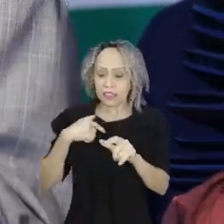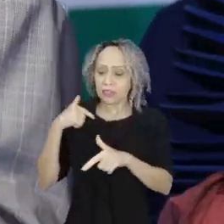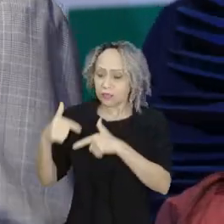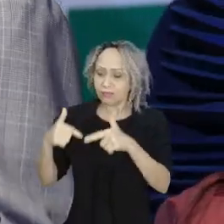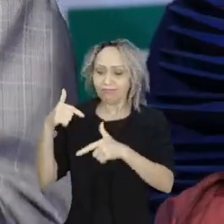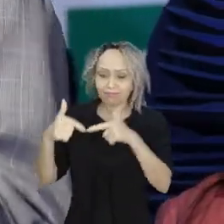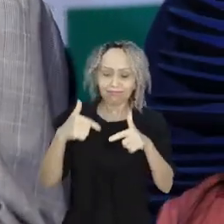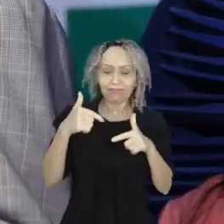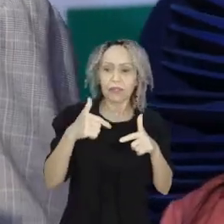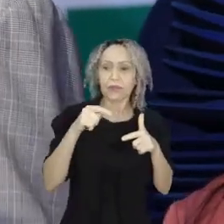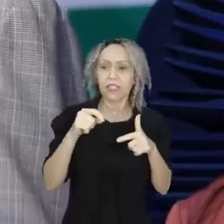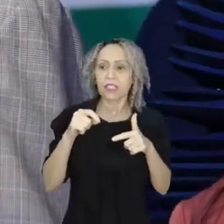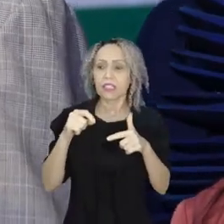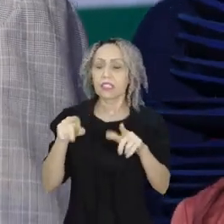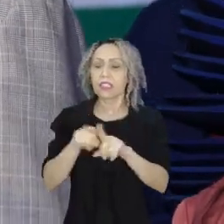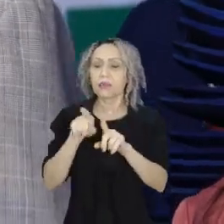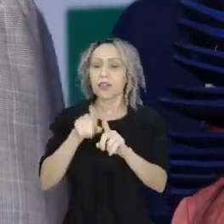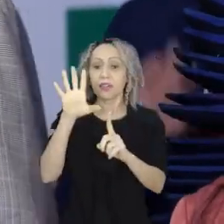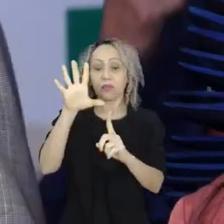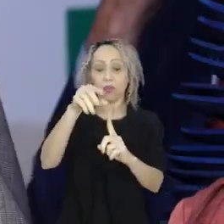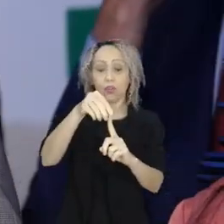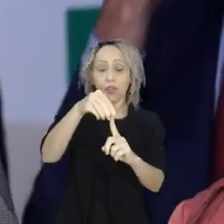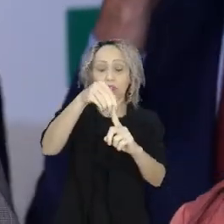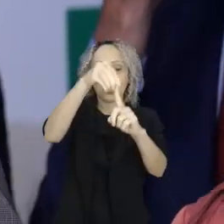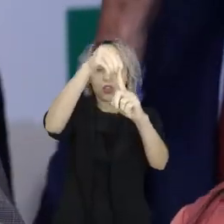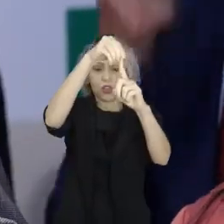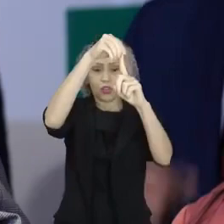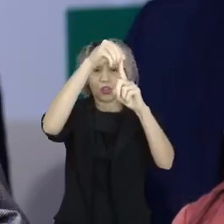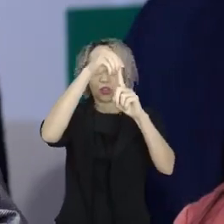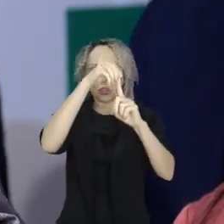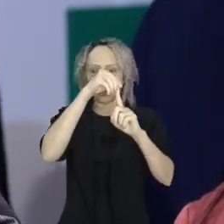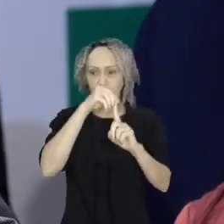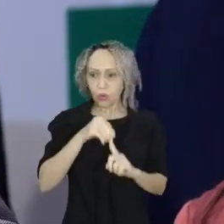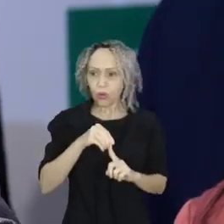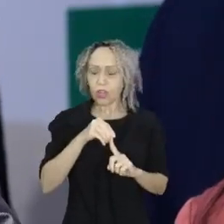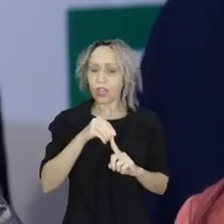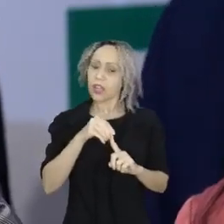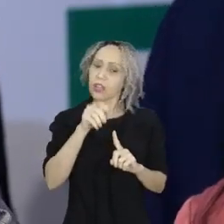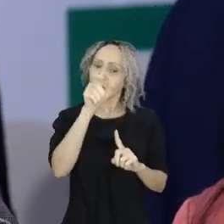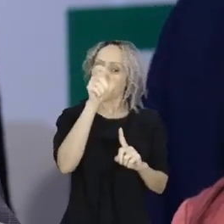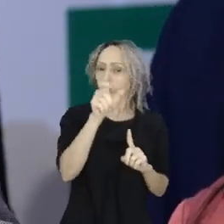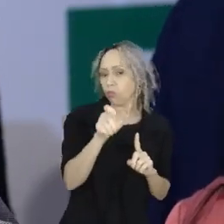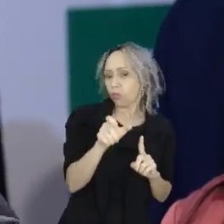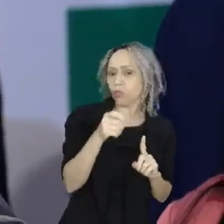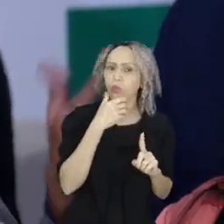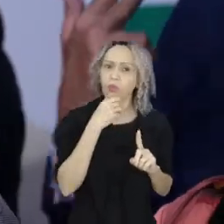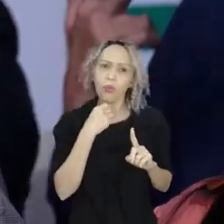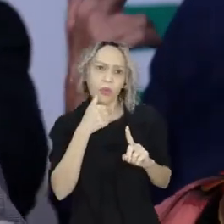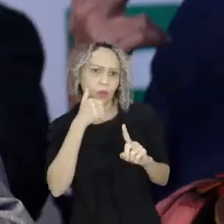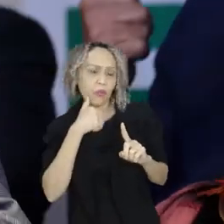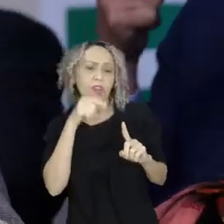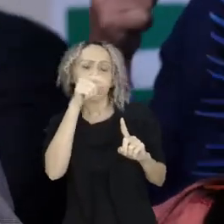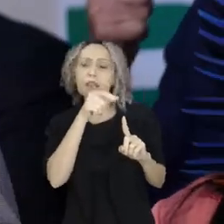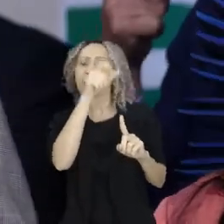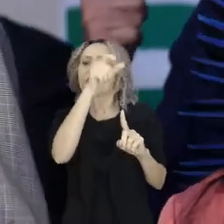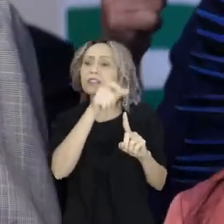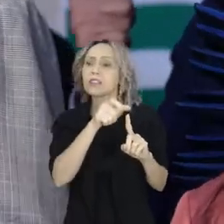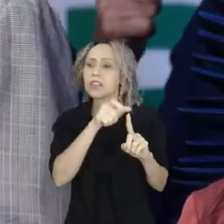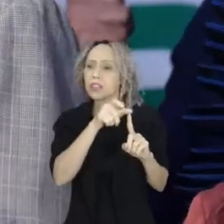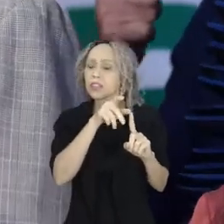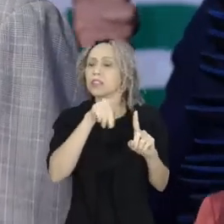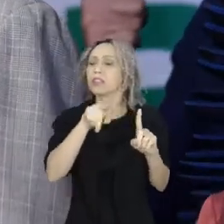Será um indígena ou indígena. Eu quero ver quem vai ser o presidente da área de saúde. Também